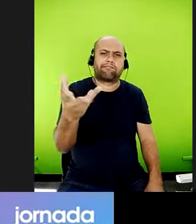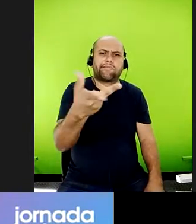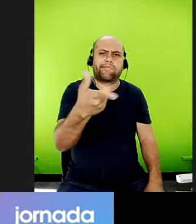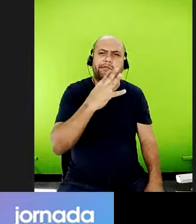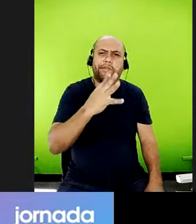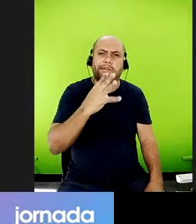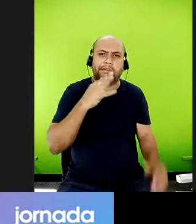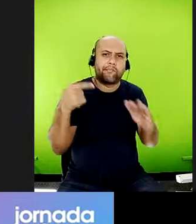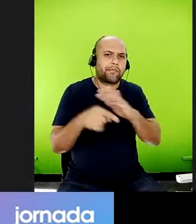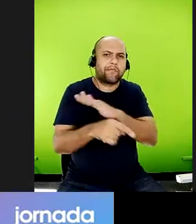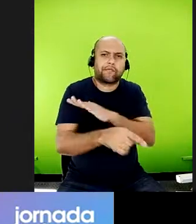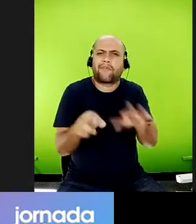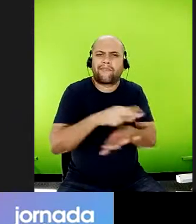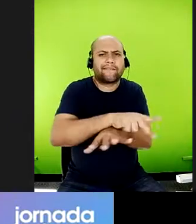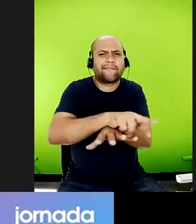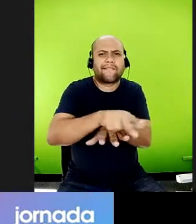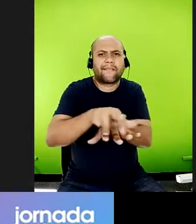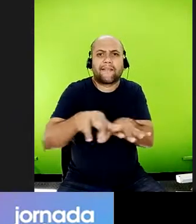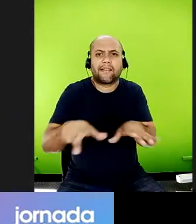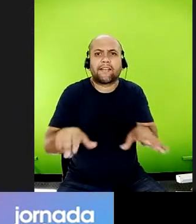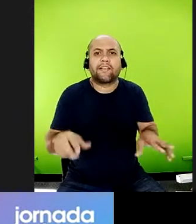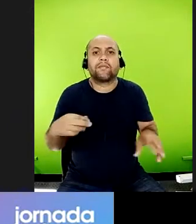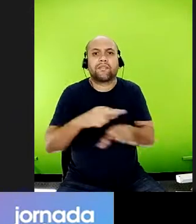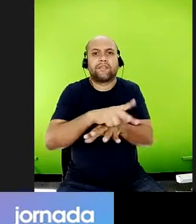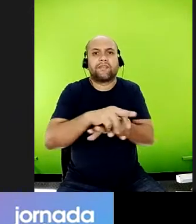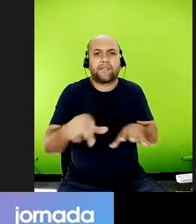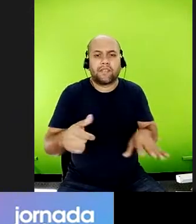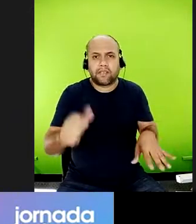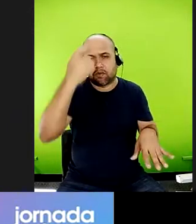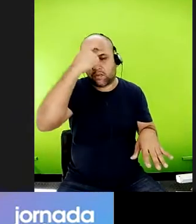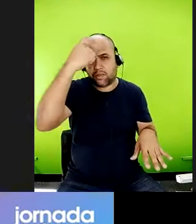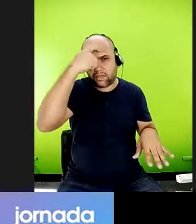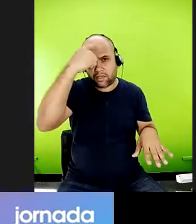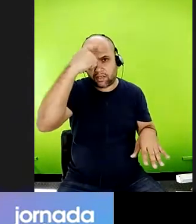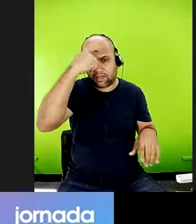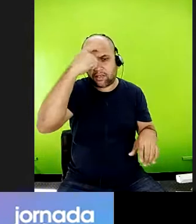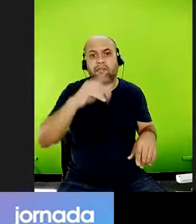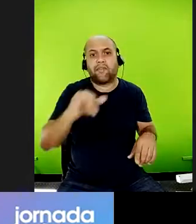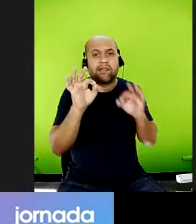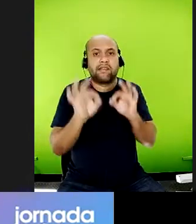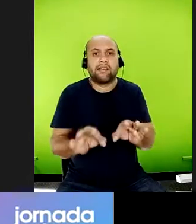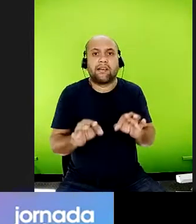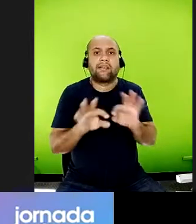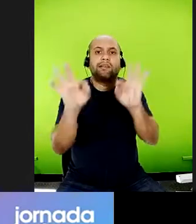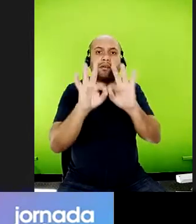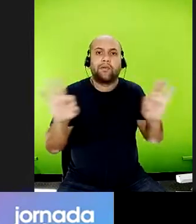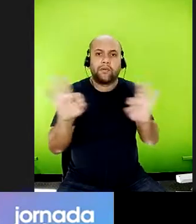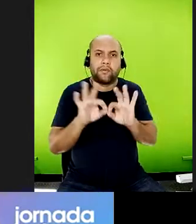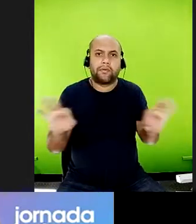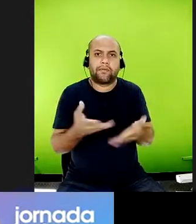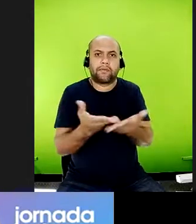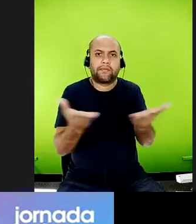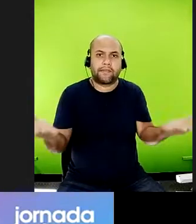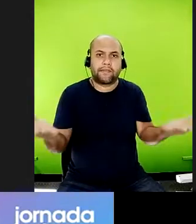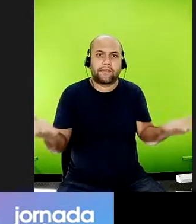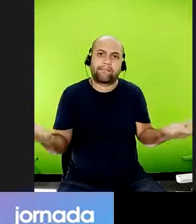monte de coisa aí sobre diversidade vez em consenso e vai com certeza trazer muito conteúdo para vocês a ler a